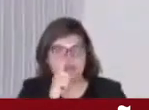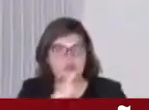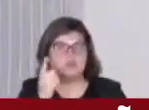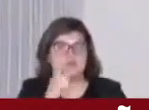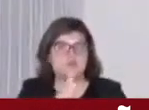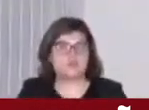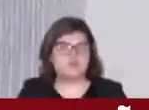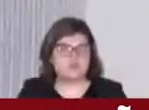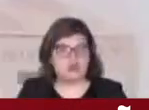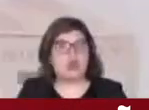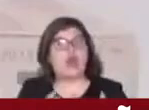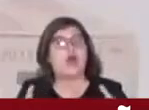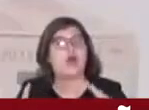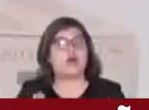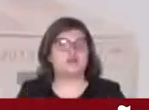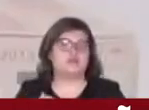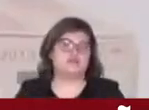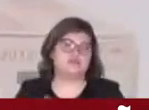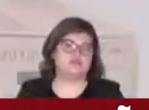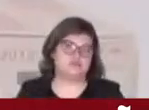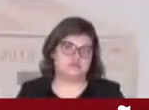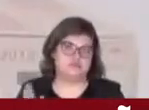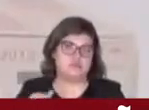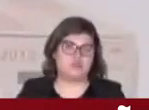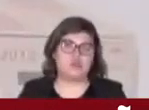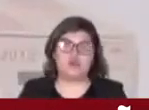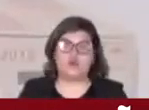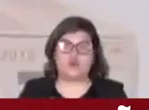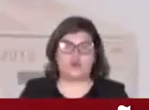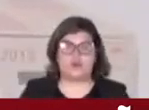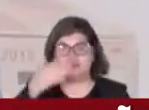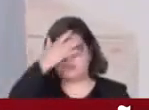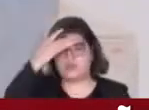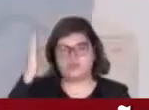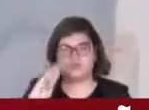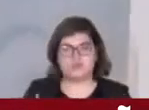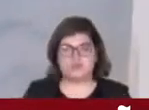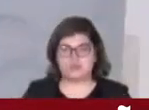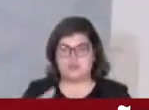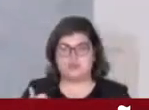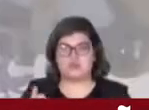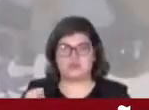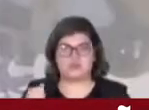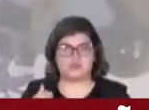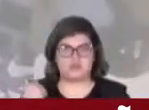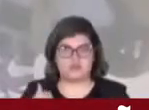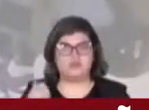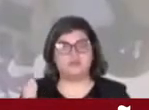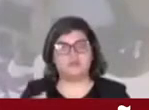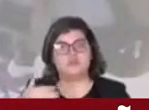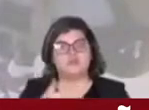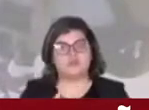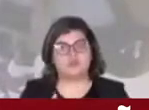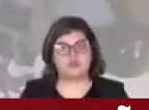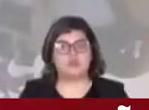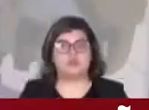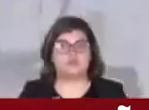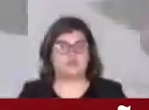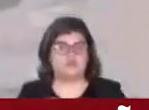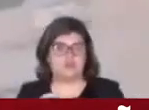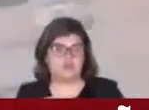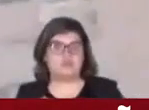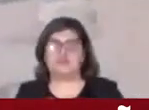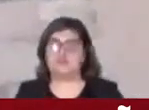Partido Verde mostrou interesse de participar do sistema de segurança. O código-fonte da urna dá acesso aos